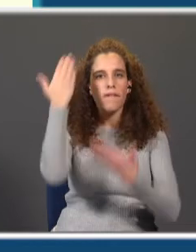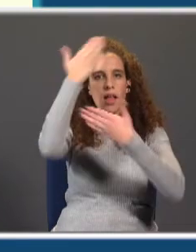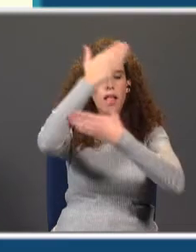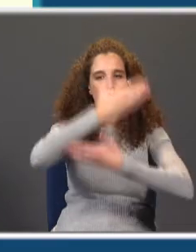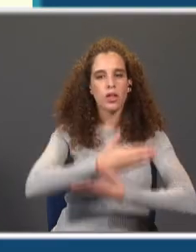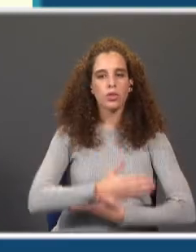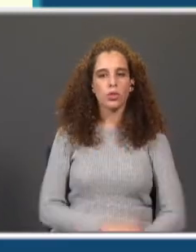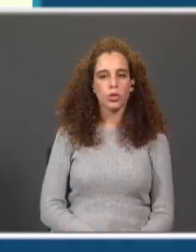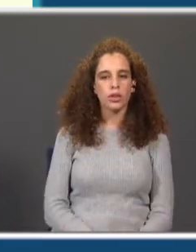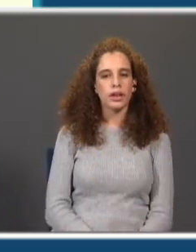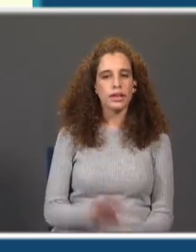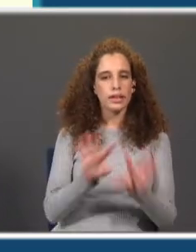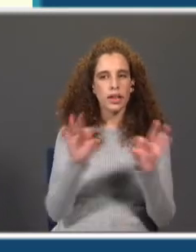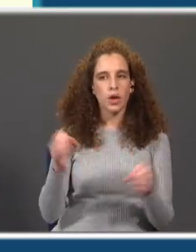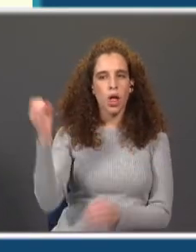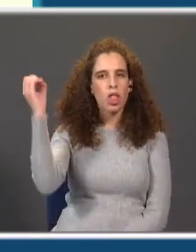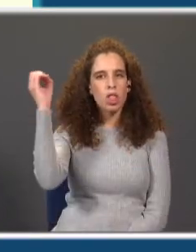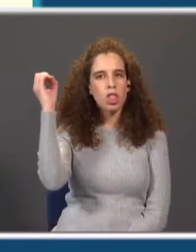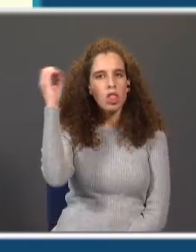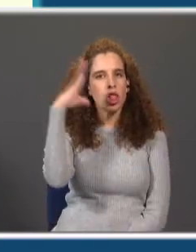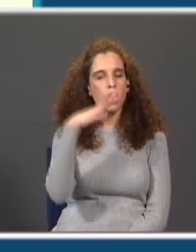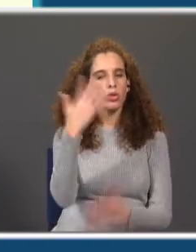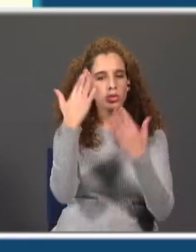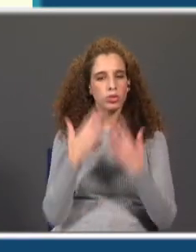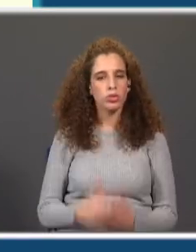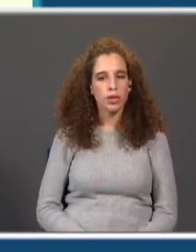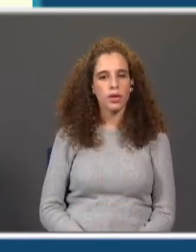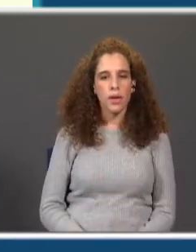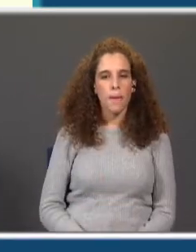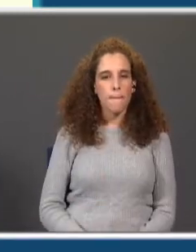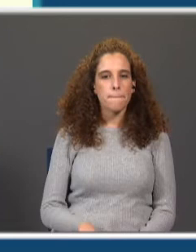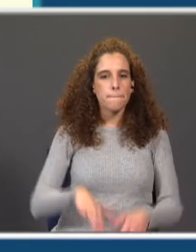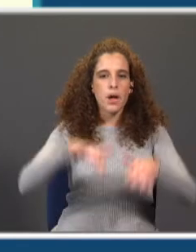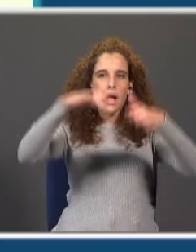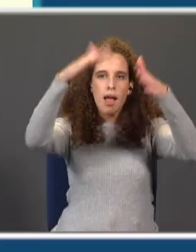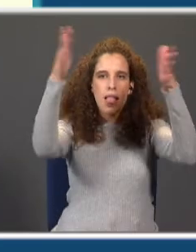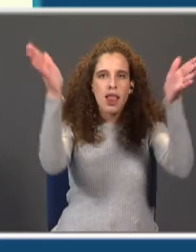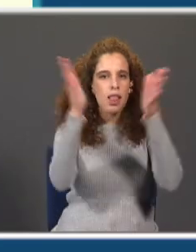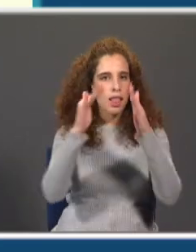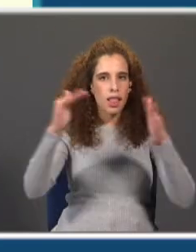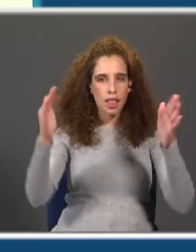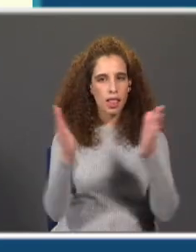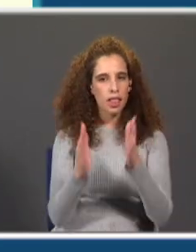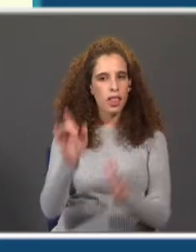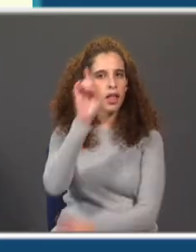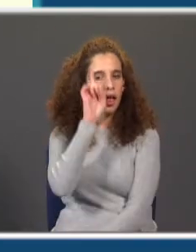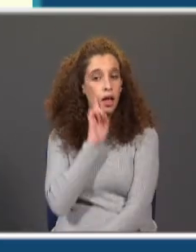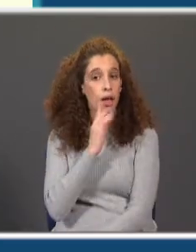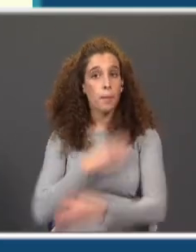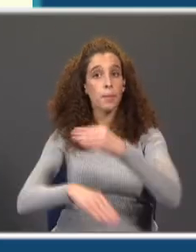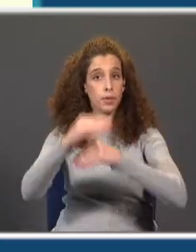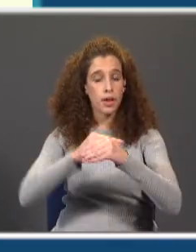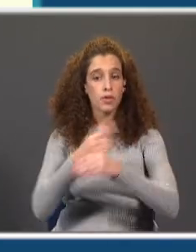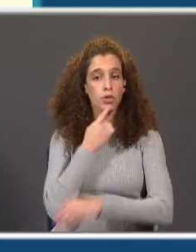os latidos eram como luzes brilhantes. E era uma grega sumptuosa de nádegas de ânfora e pupilas acesas, voltamos a ter a